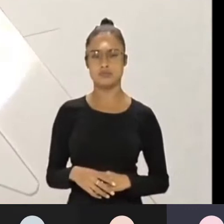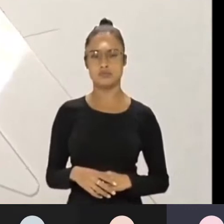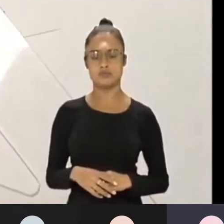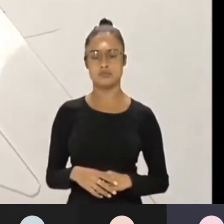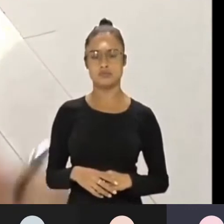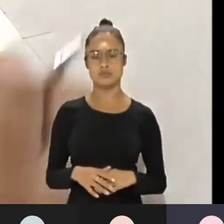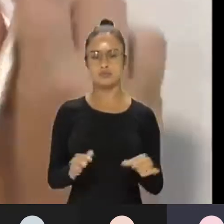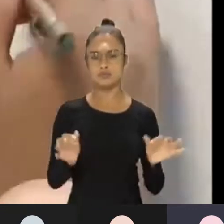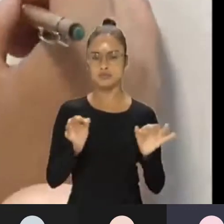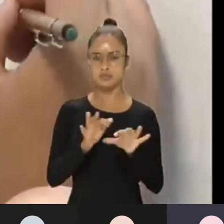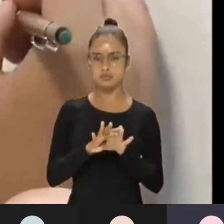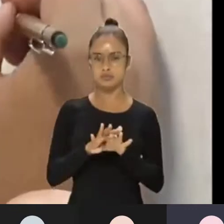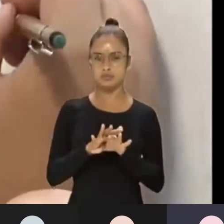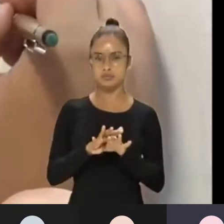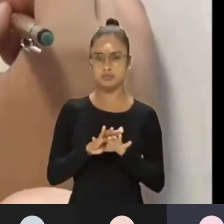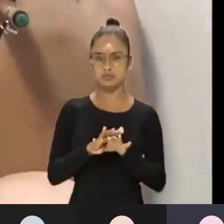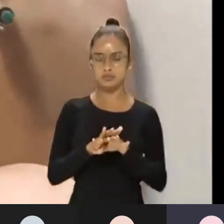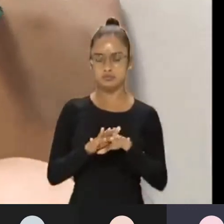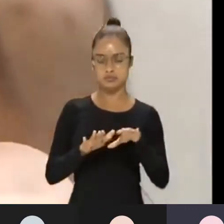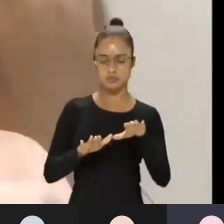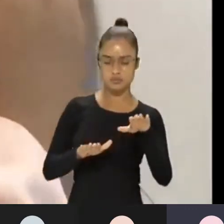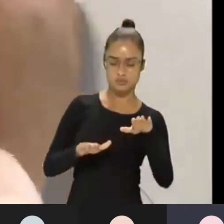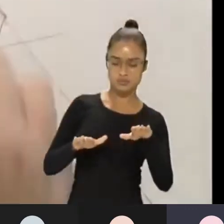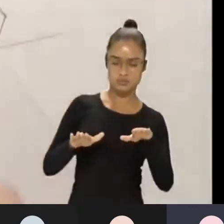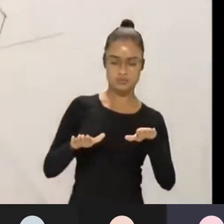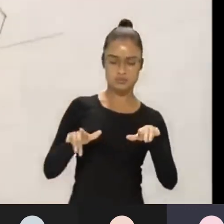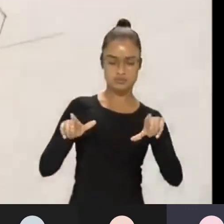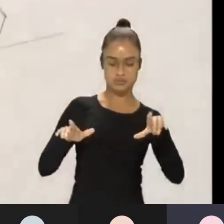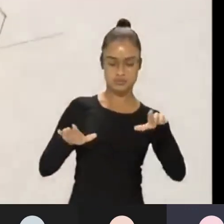Pronto. Tinha movimentado a folha.